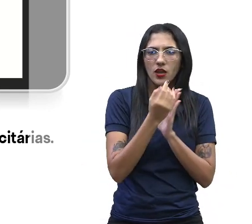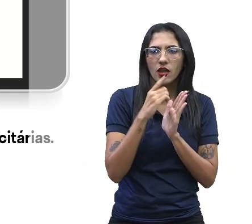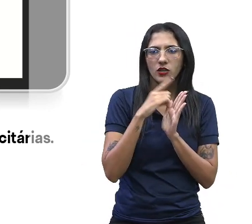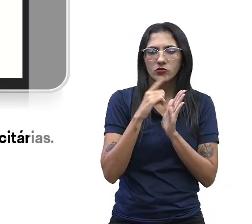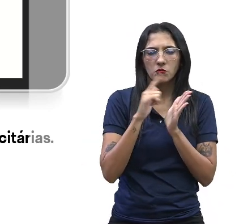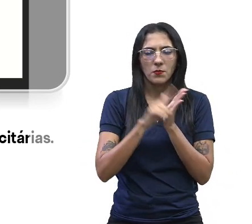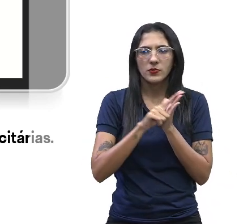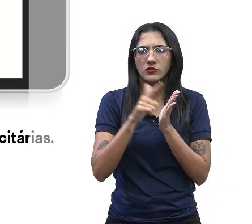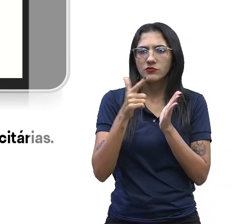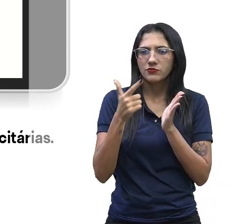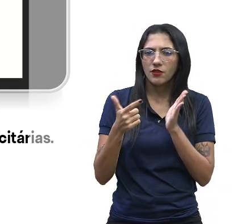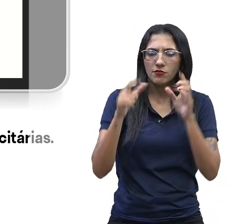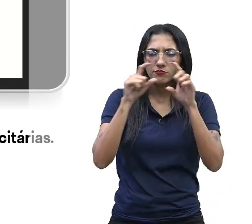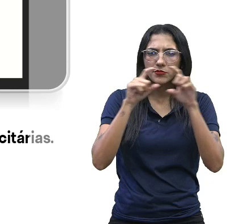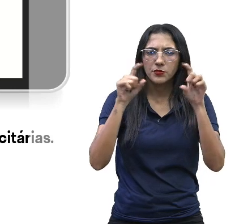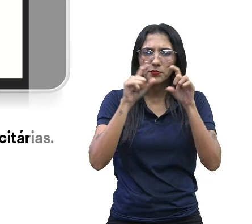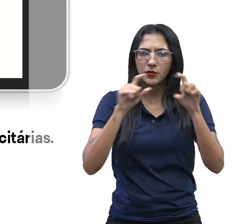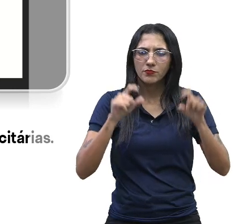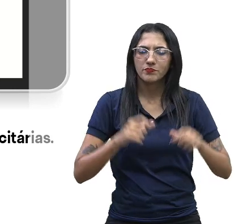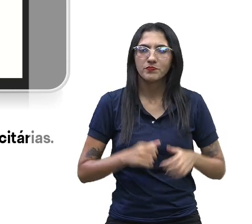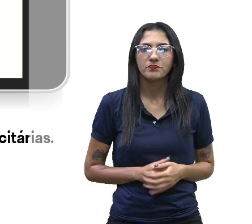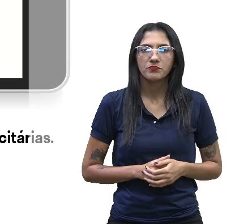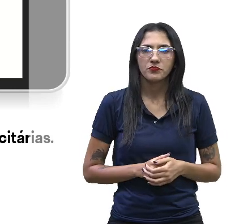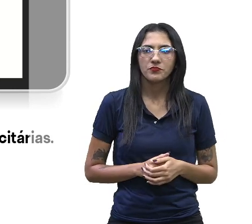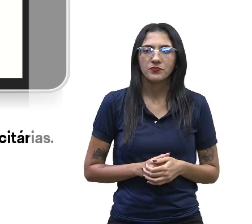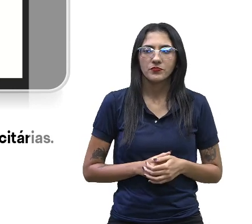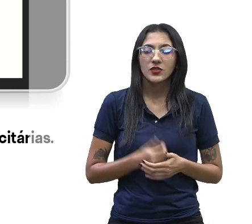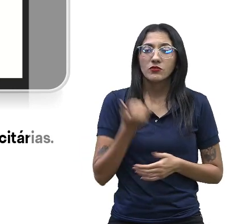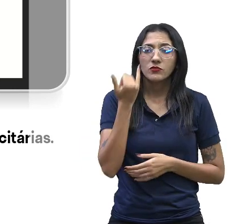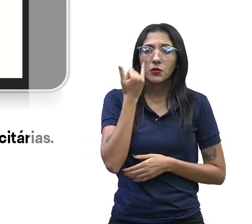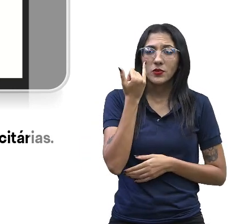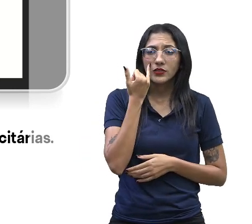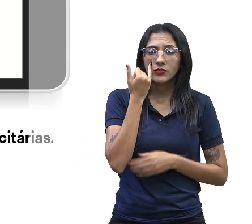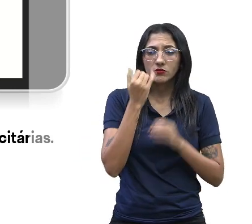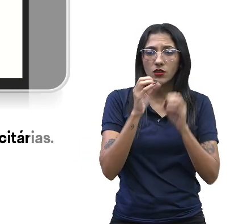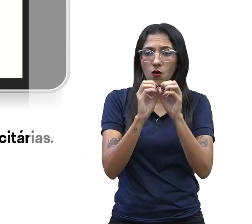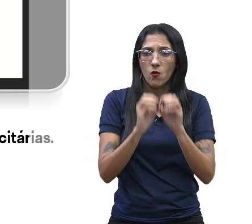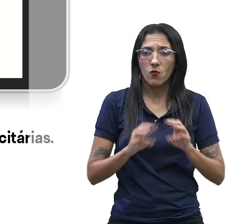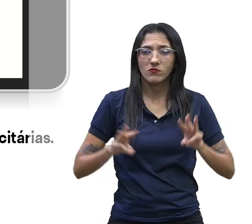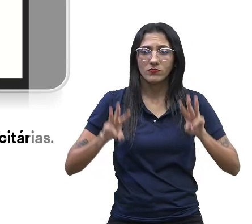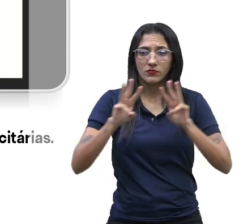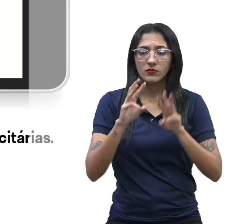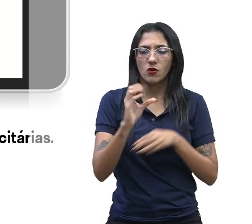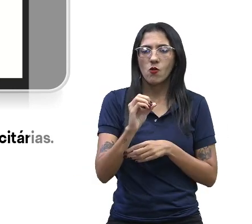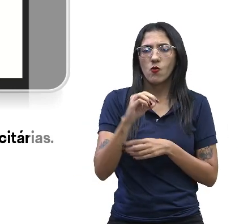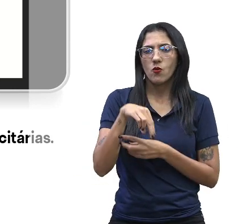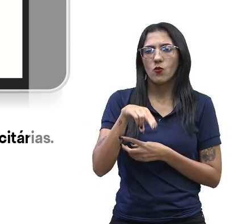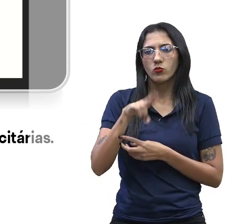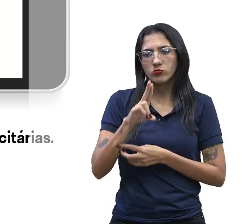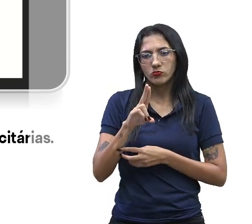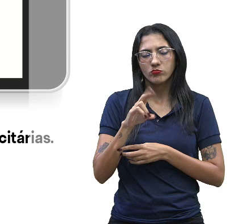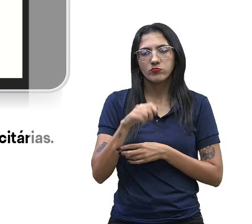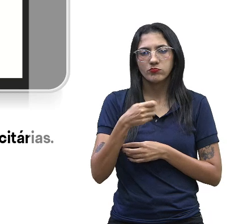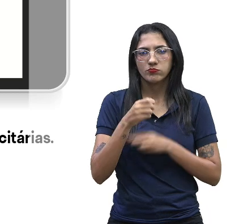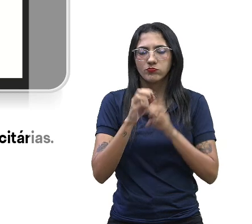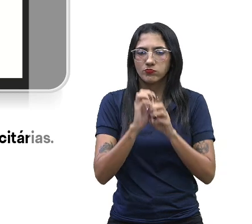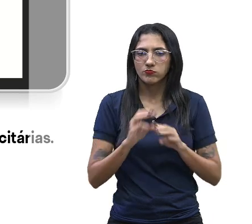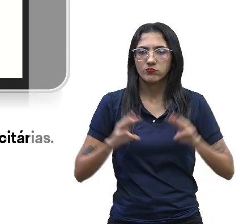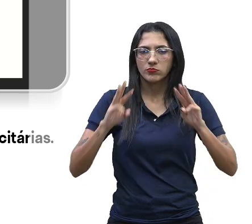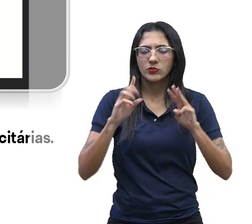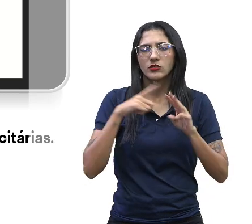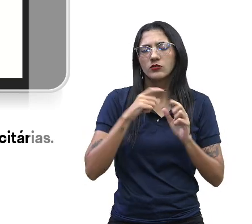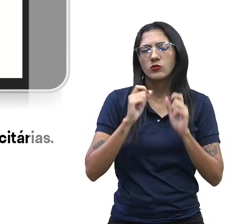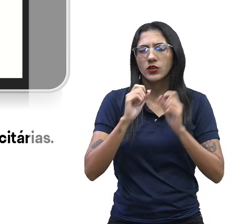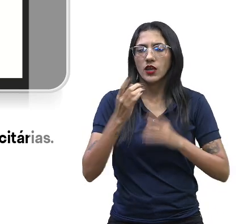manchete. Estimativas das Nações Unidas se relacionam apenas aos efeitos da ansiedade e depressão.